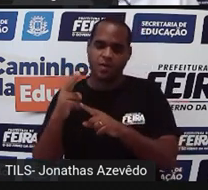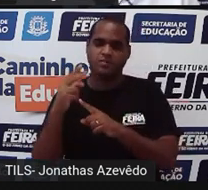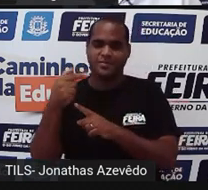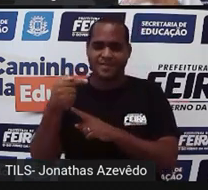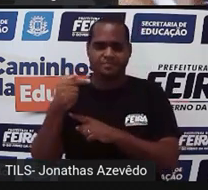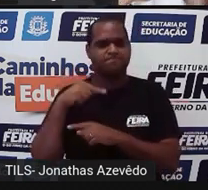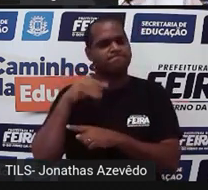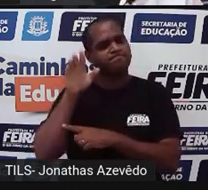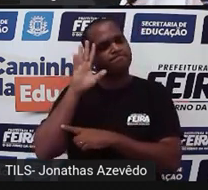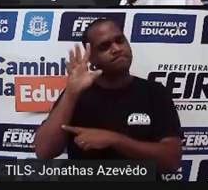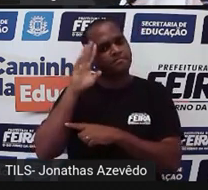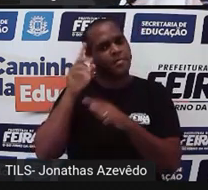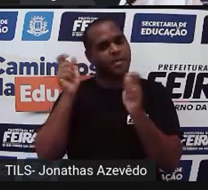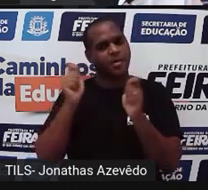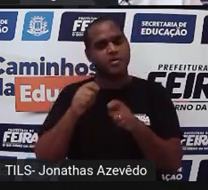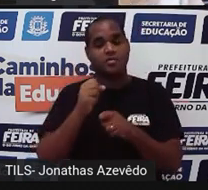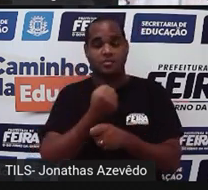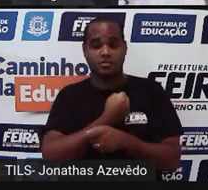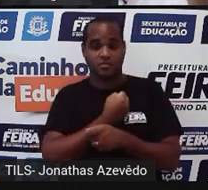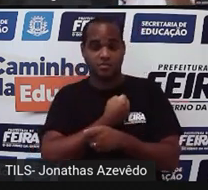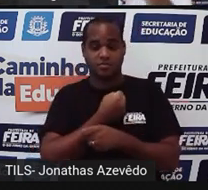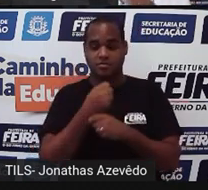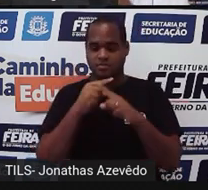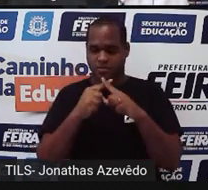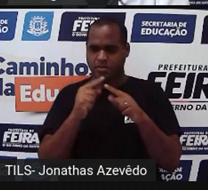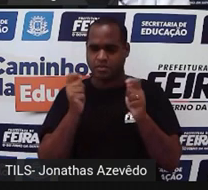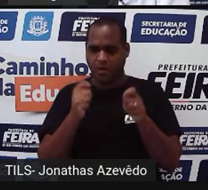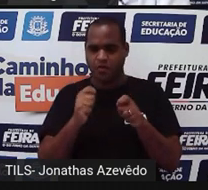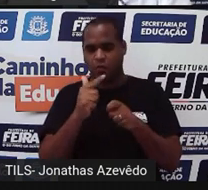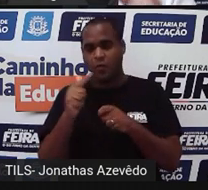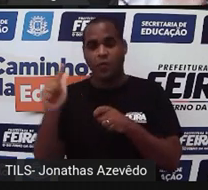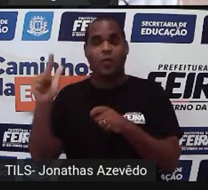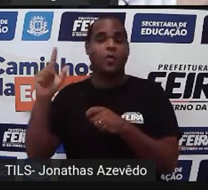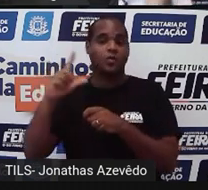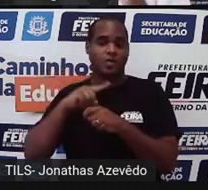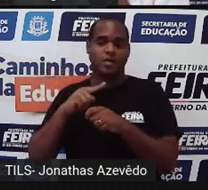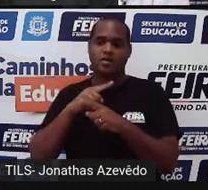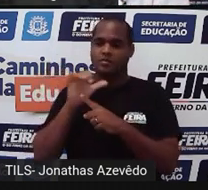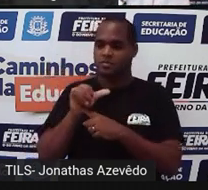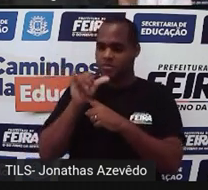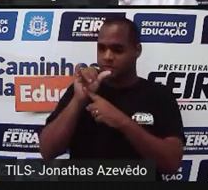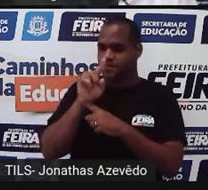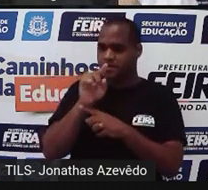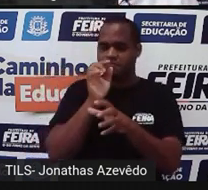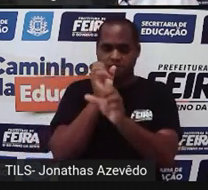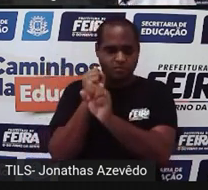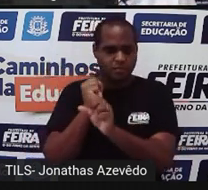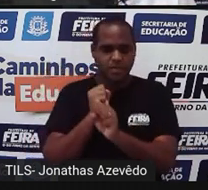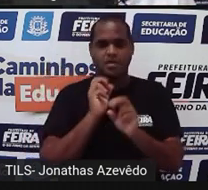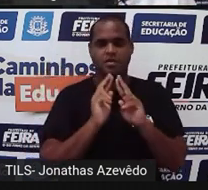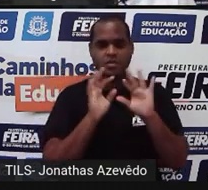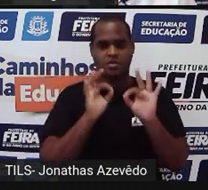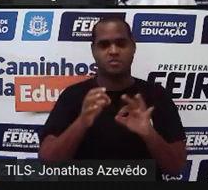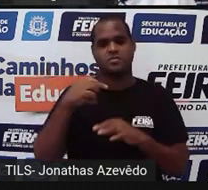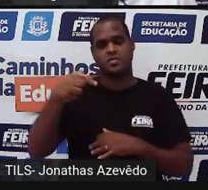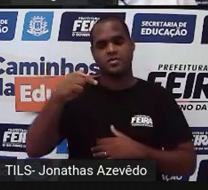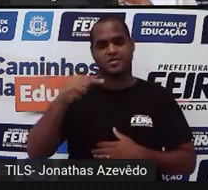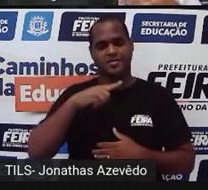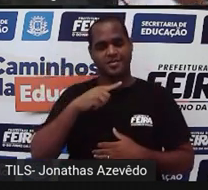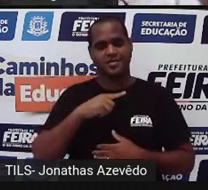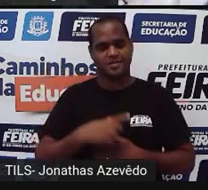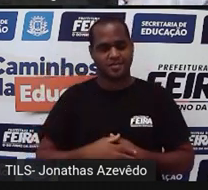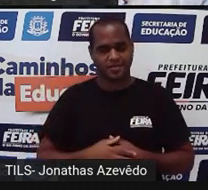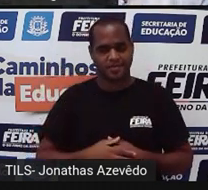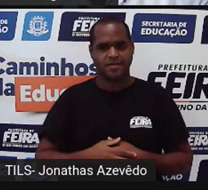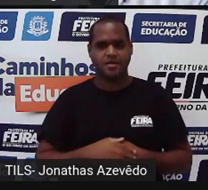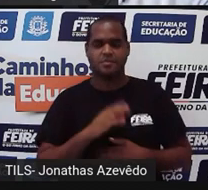posso pensar em um número para x, outro número para y, que quando somar, o resultado dê 7. Só